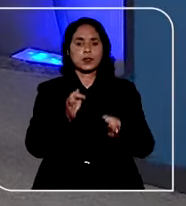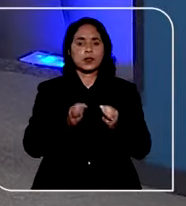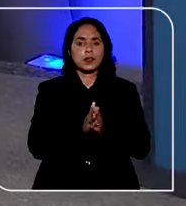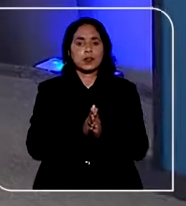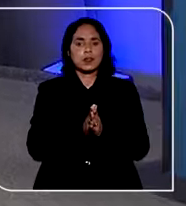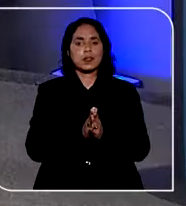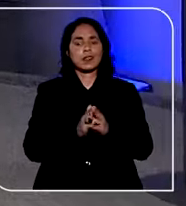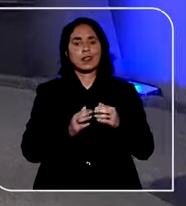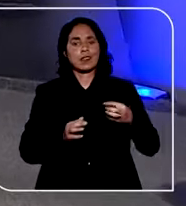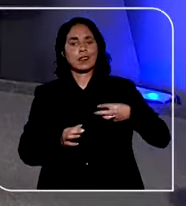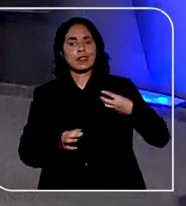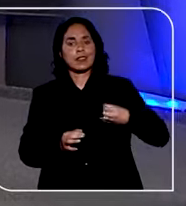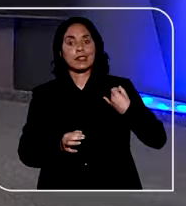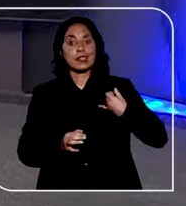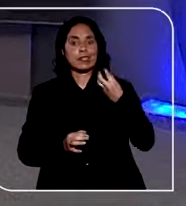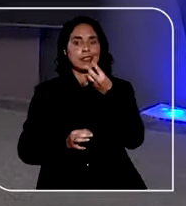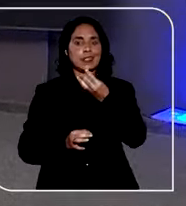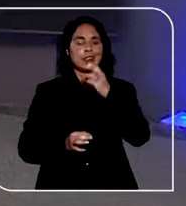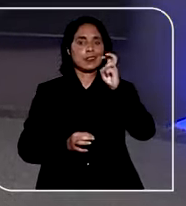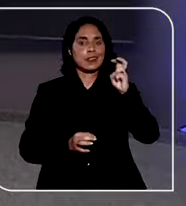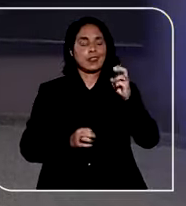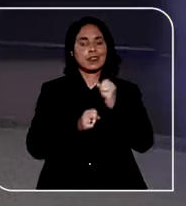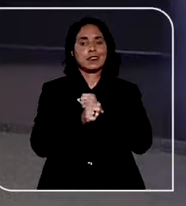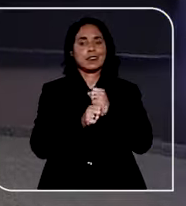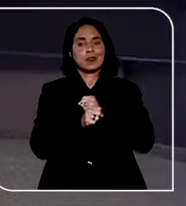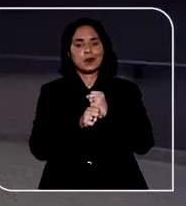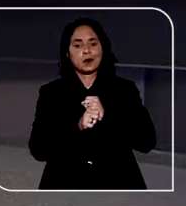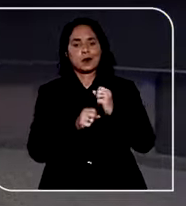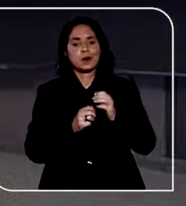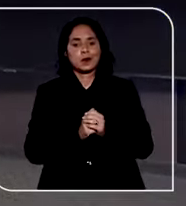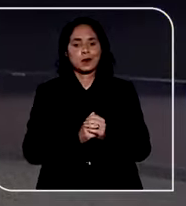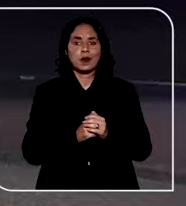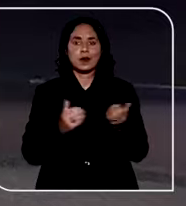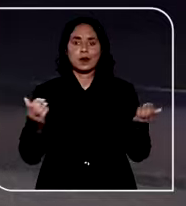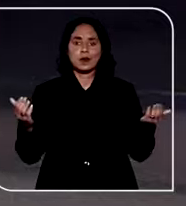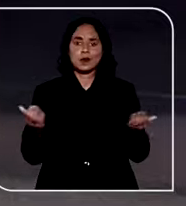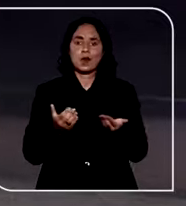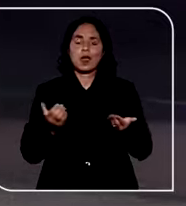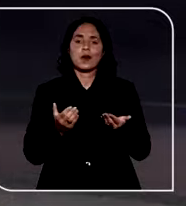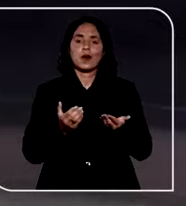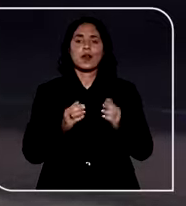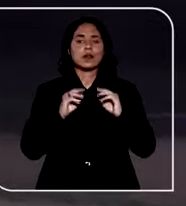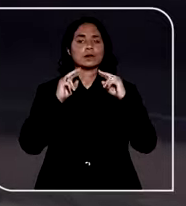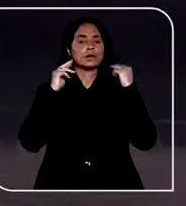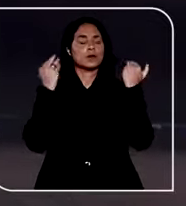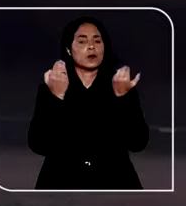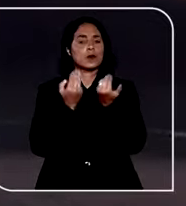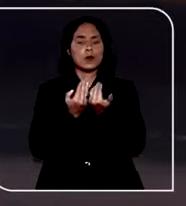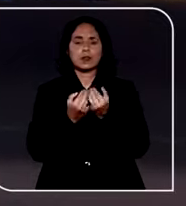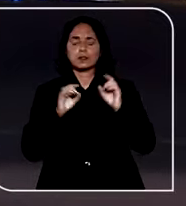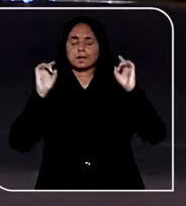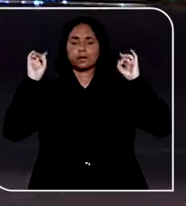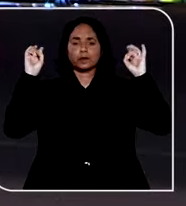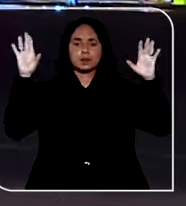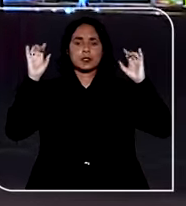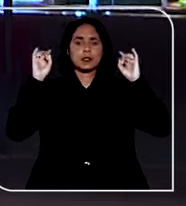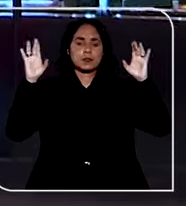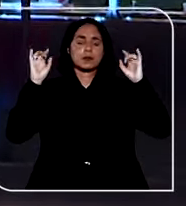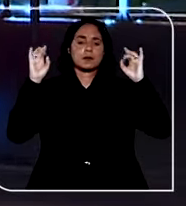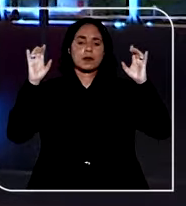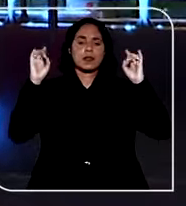de aniversário e como parte das comemorações Foi realizada uma sessão solene para Celebrar os